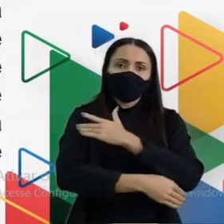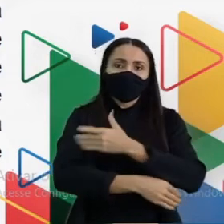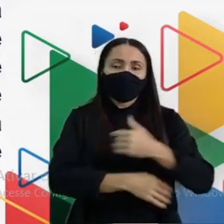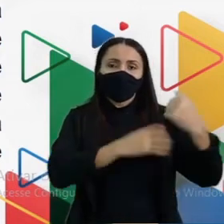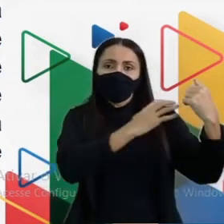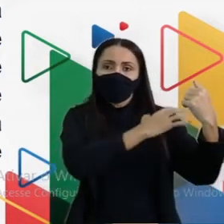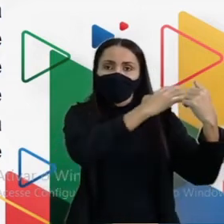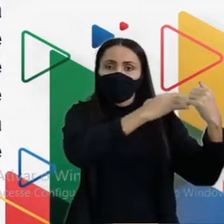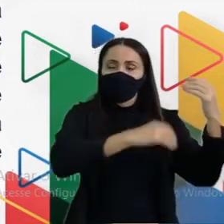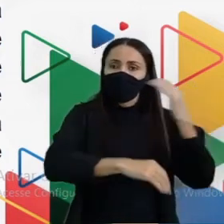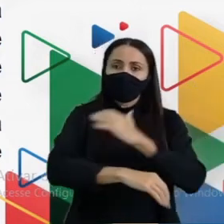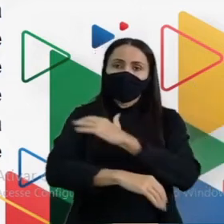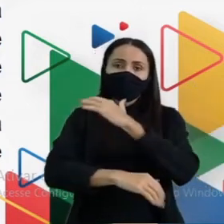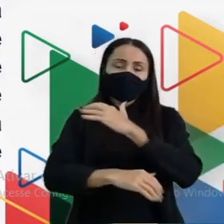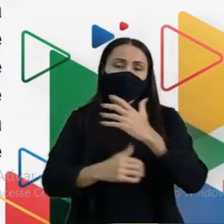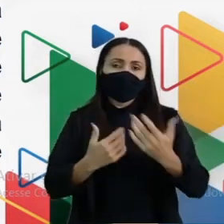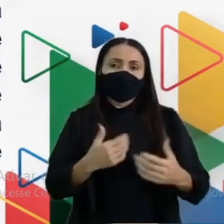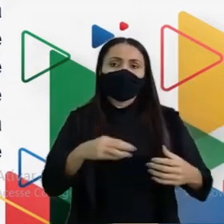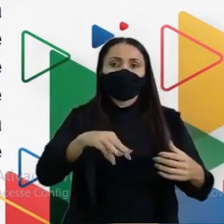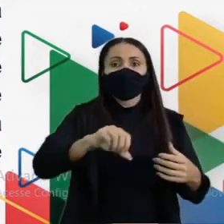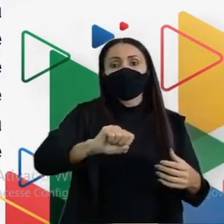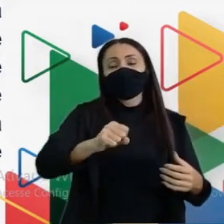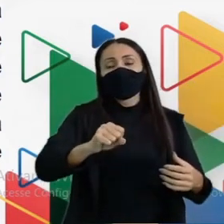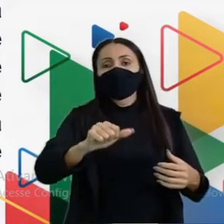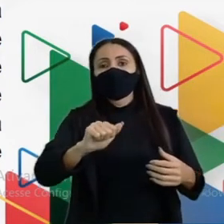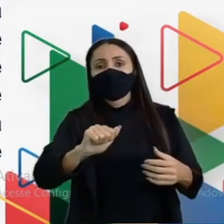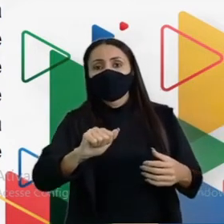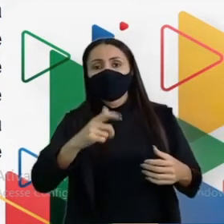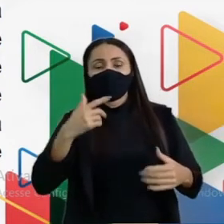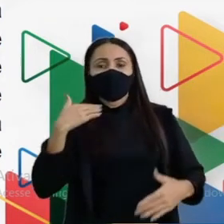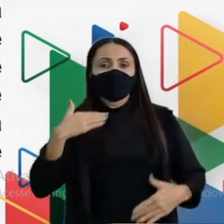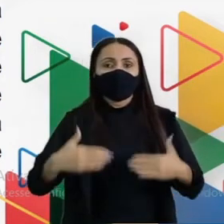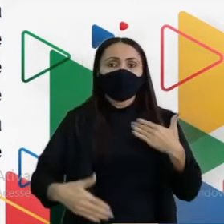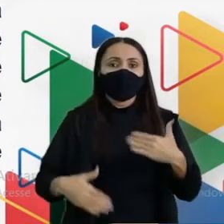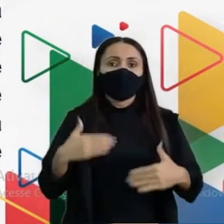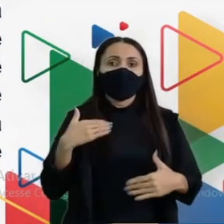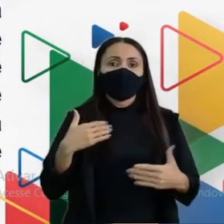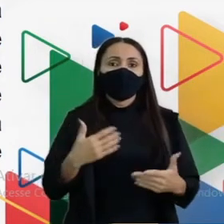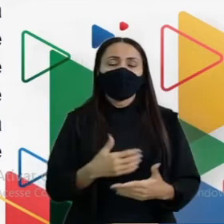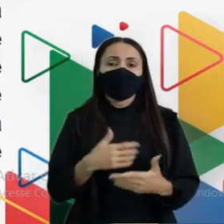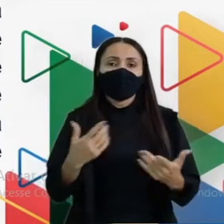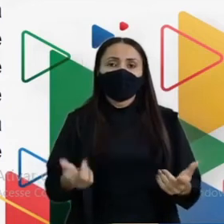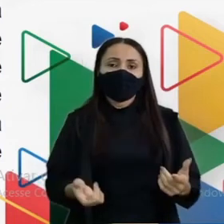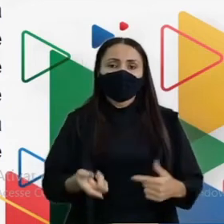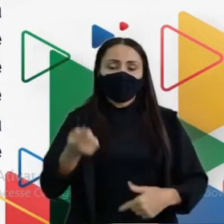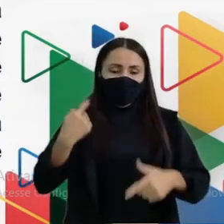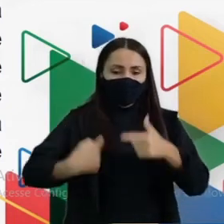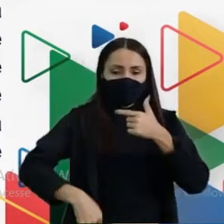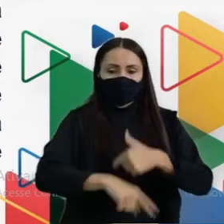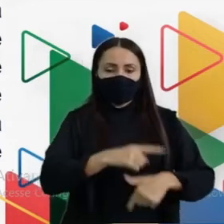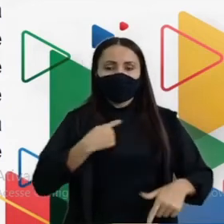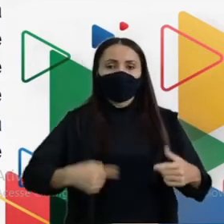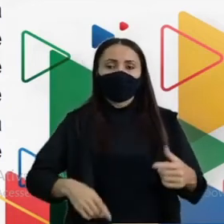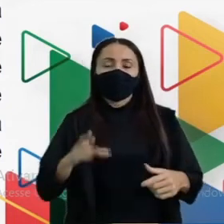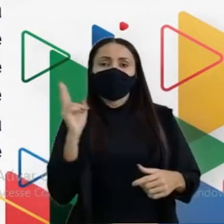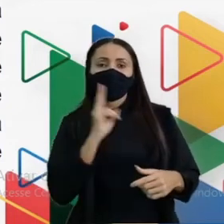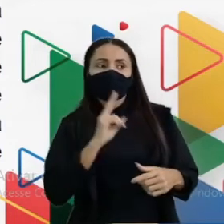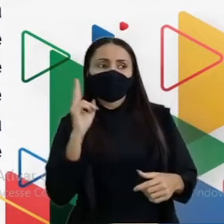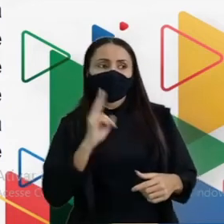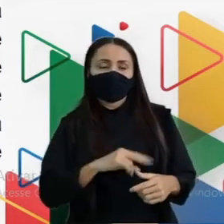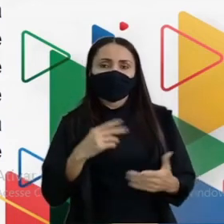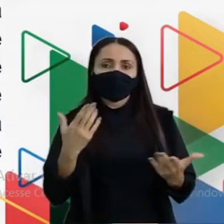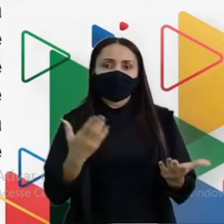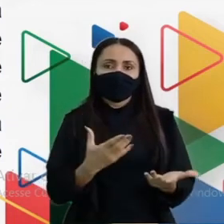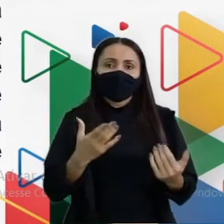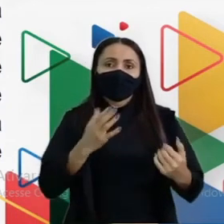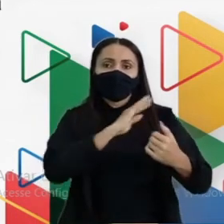a quantidade de massa muscular no seu corpo, a condição metabólica ela acelera, né? Então a questão muscular